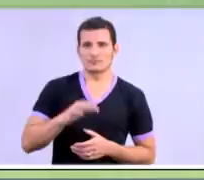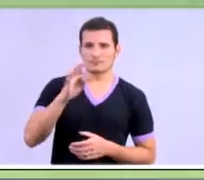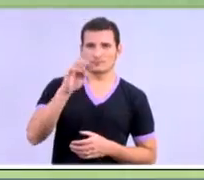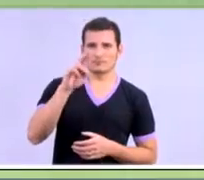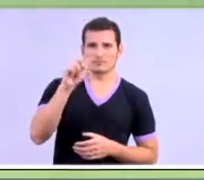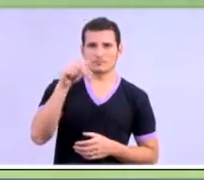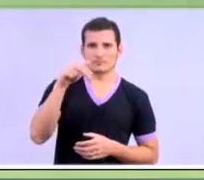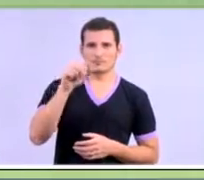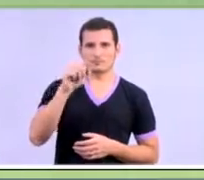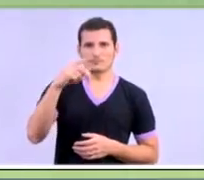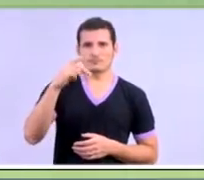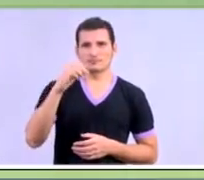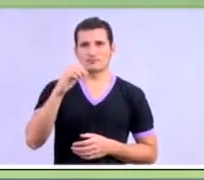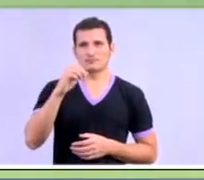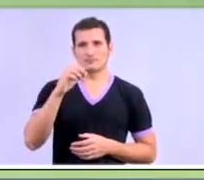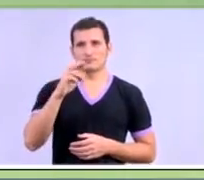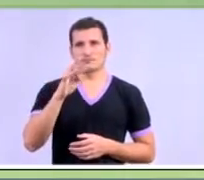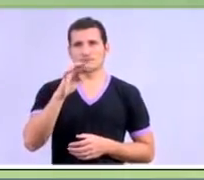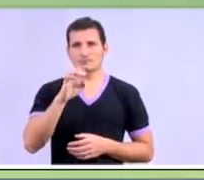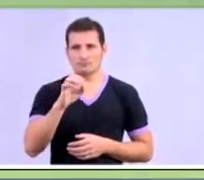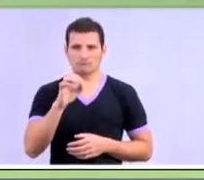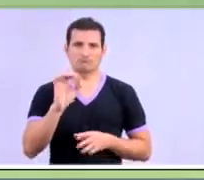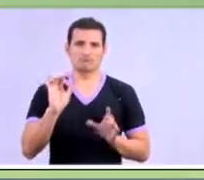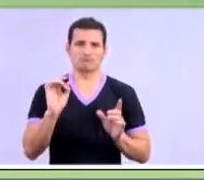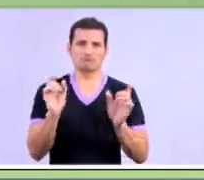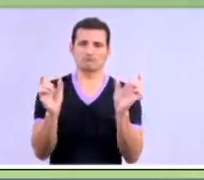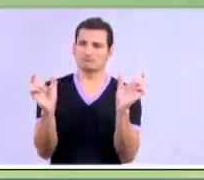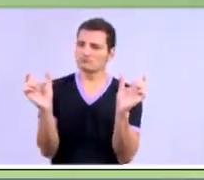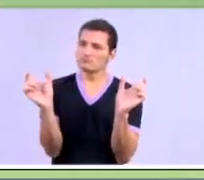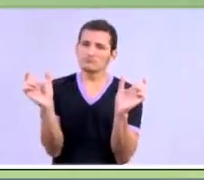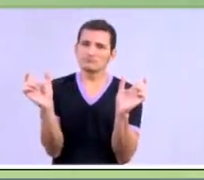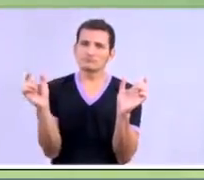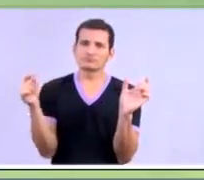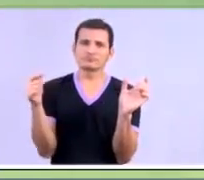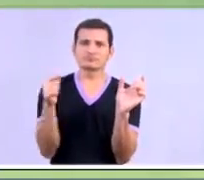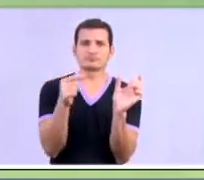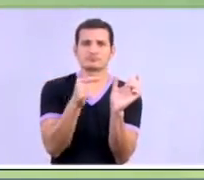ela continua equivalente à camada de transporte do modelo OSI.